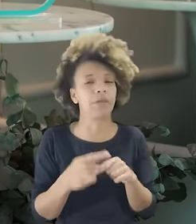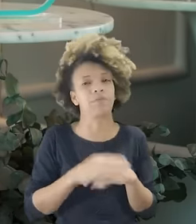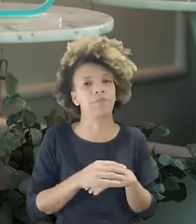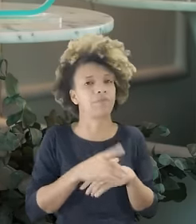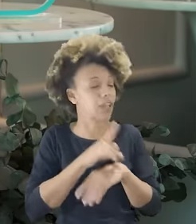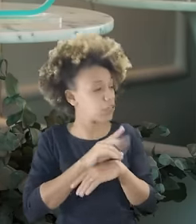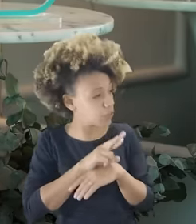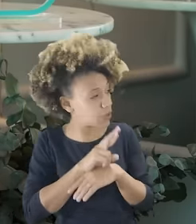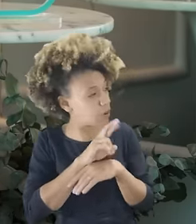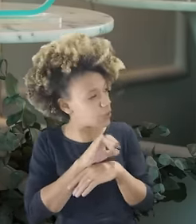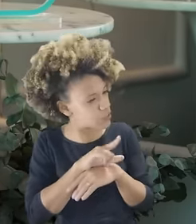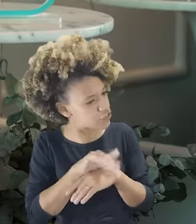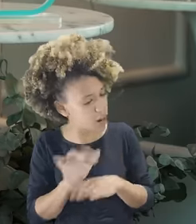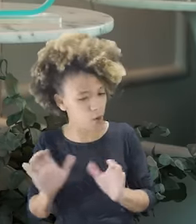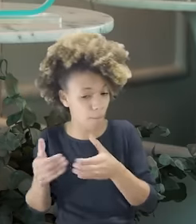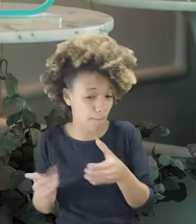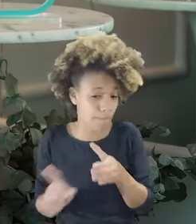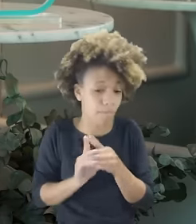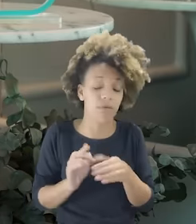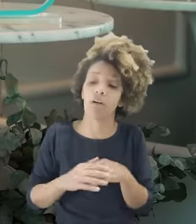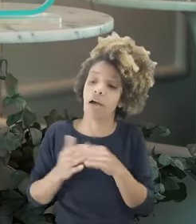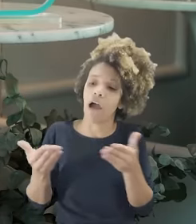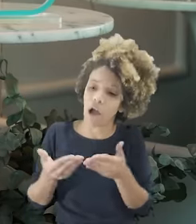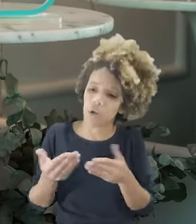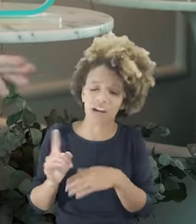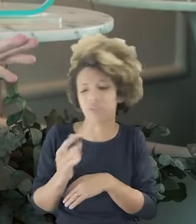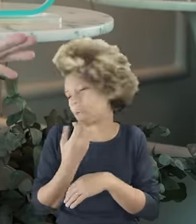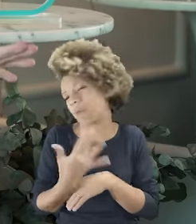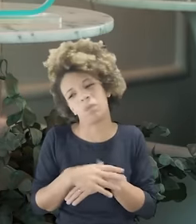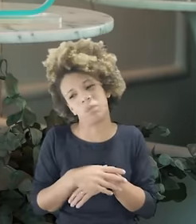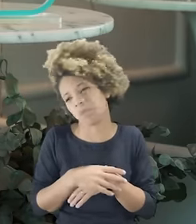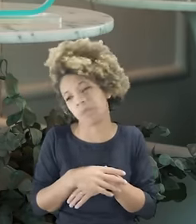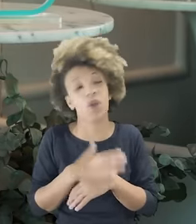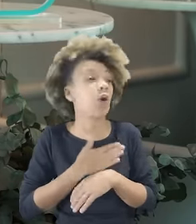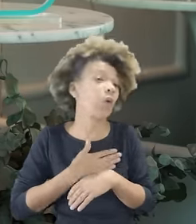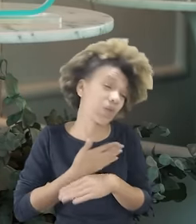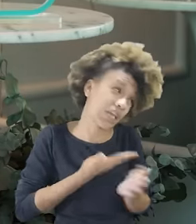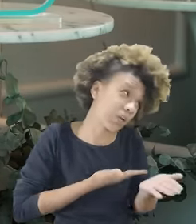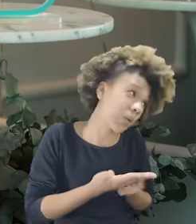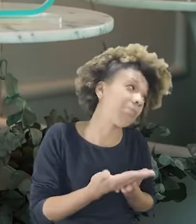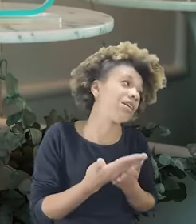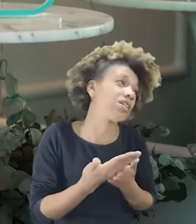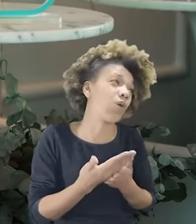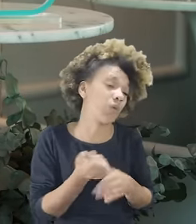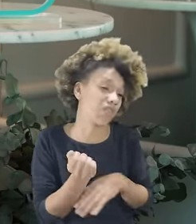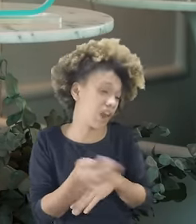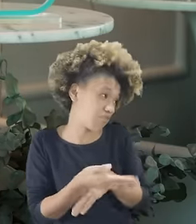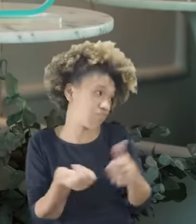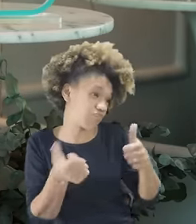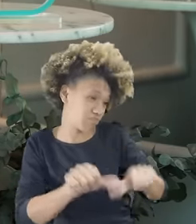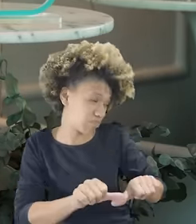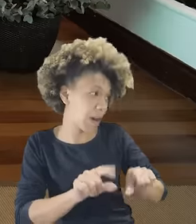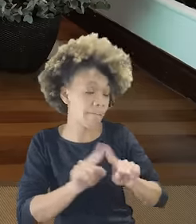que assim a doutora Rosana já chegou numa bolha que ela fala ah agora não tá bom gostava no começo quando ela era